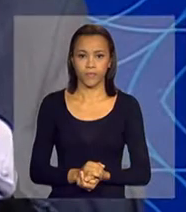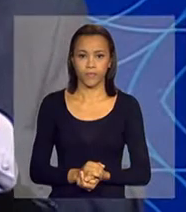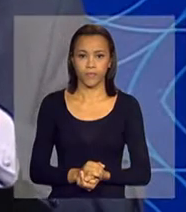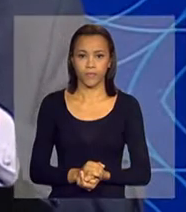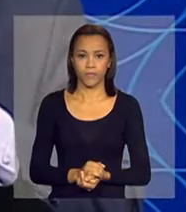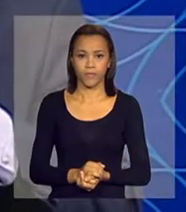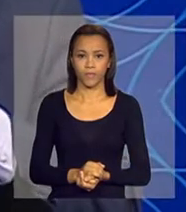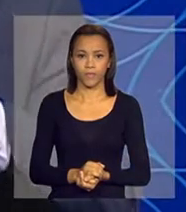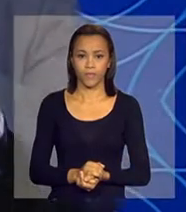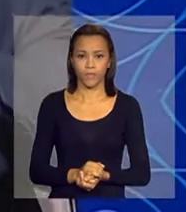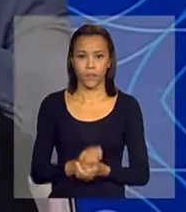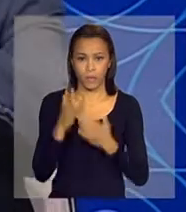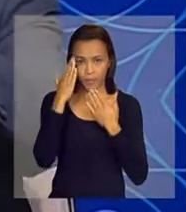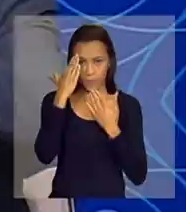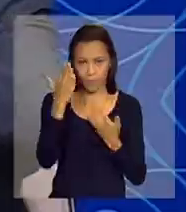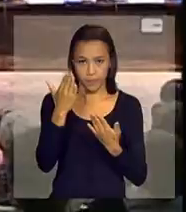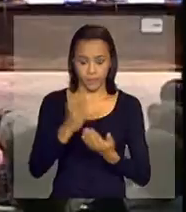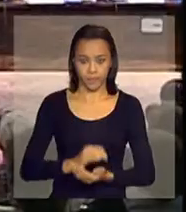Obrigado.